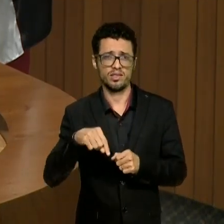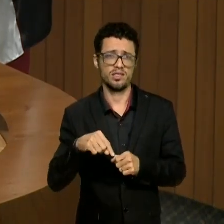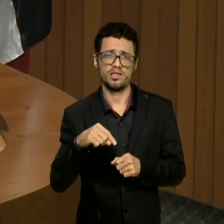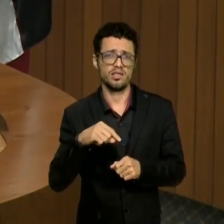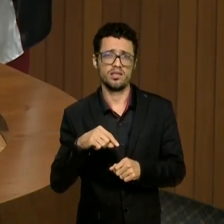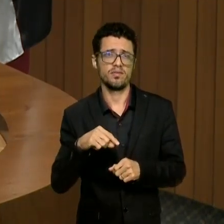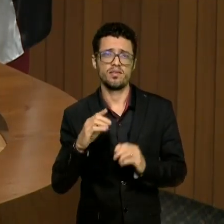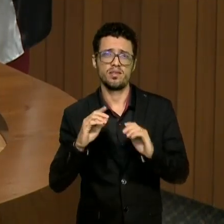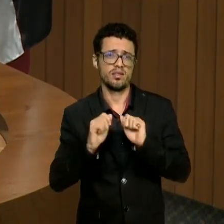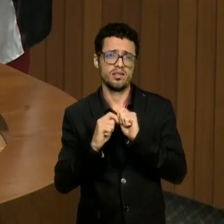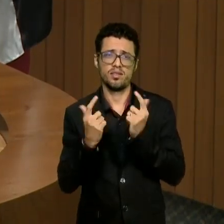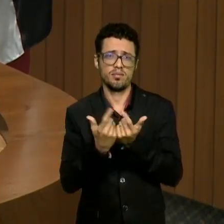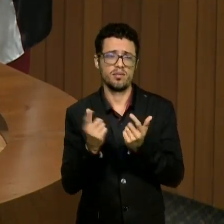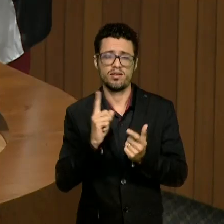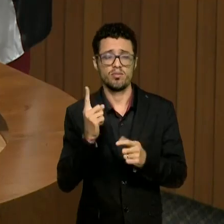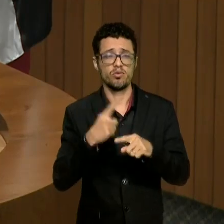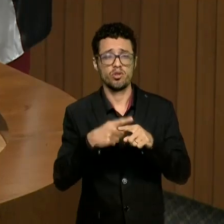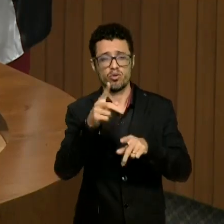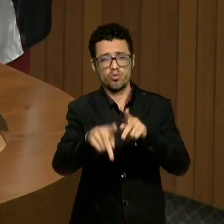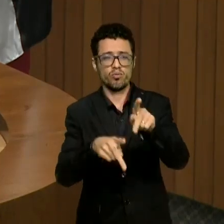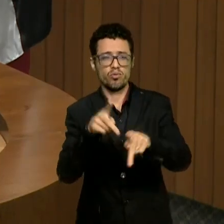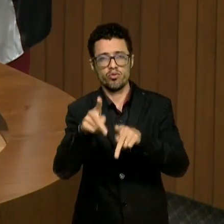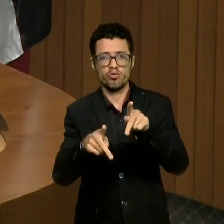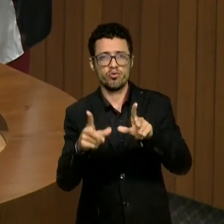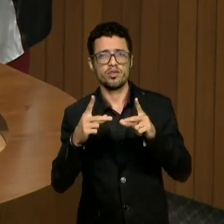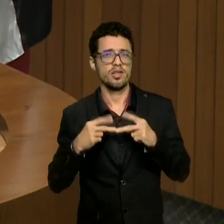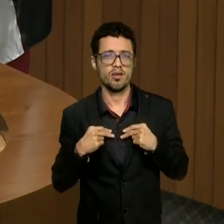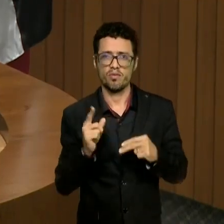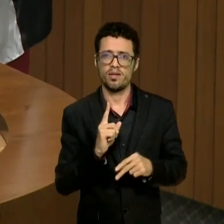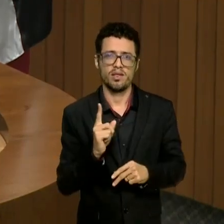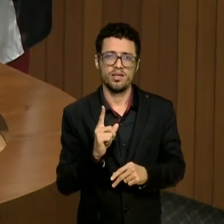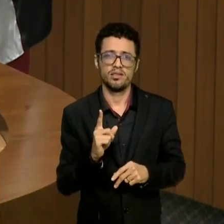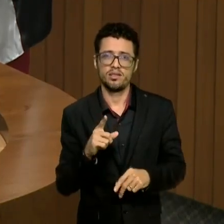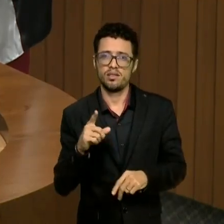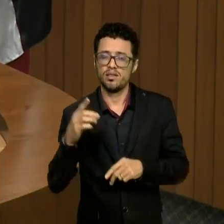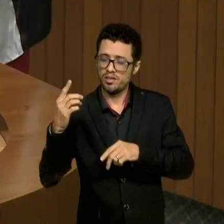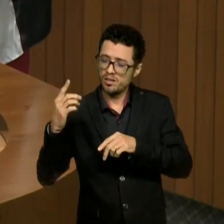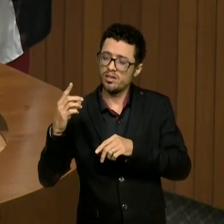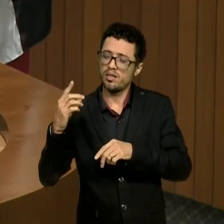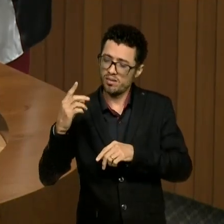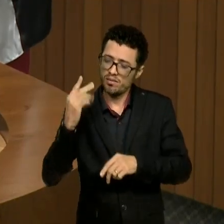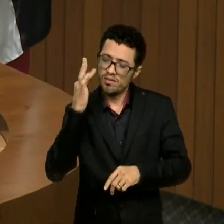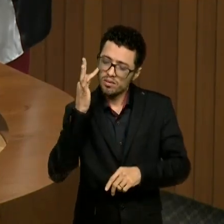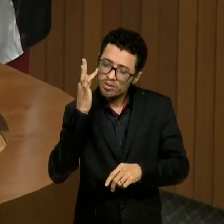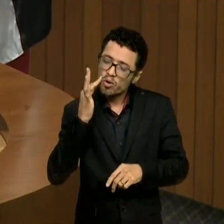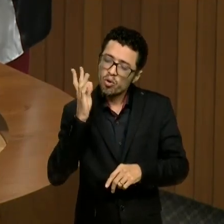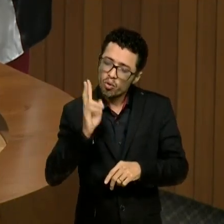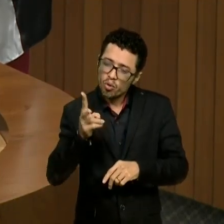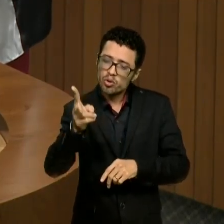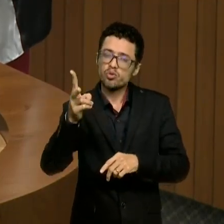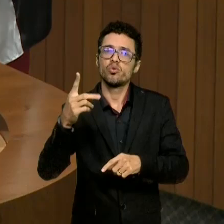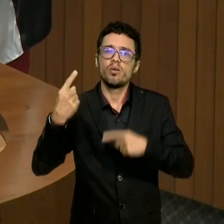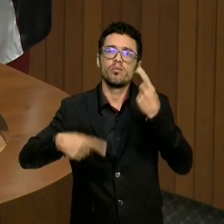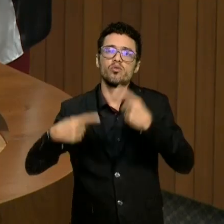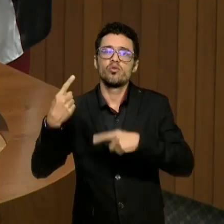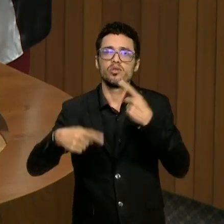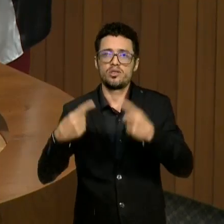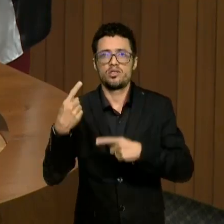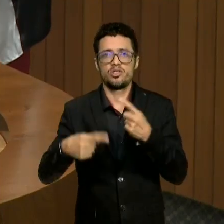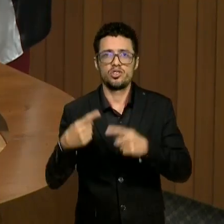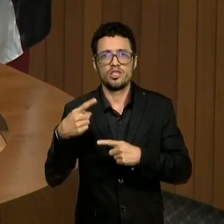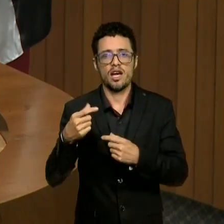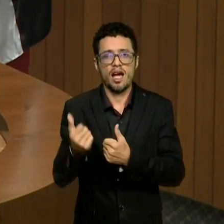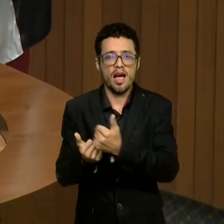ministro Flávio Dino continua fazendo política partidária no Maranhão. Eu, Iglésio